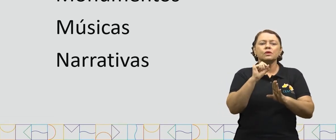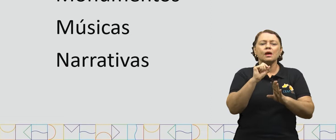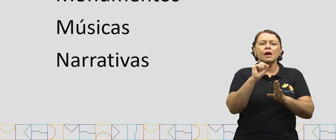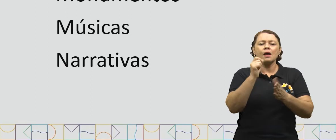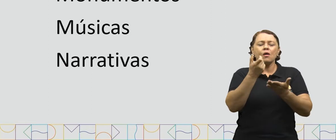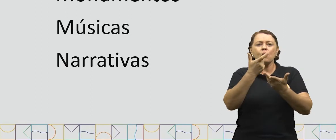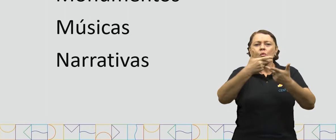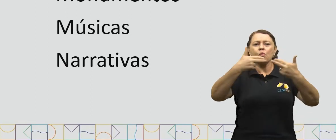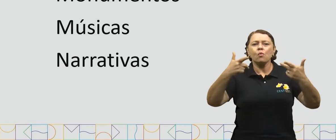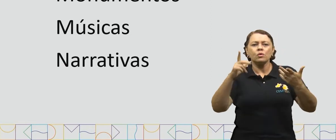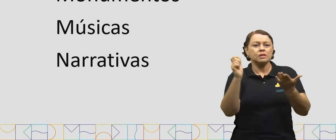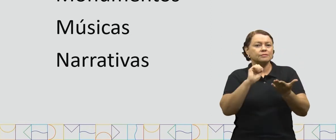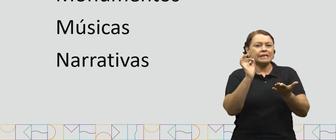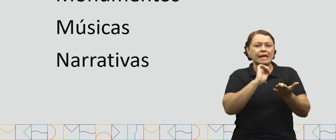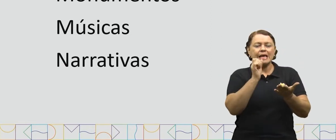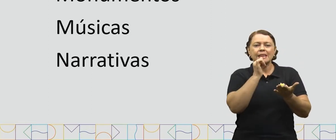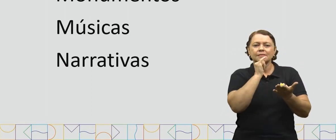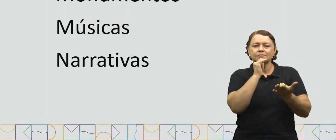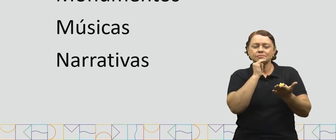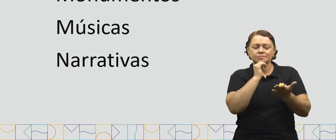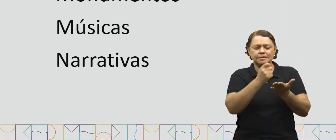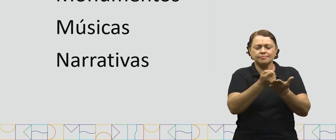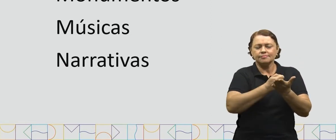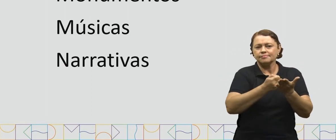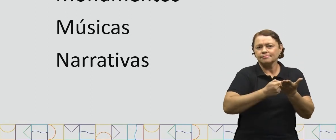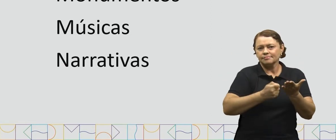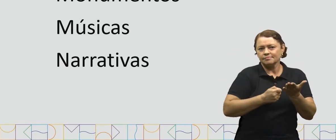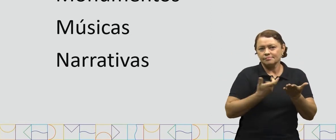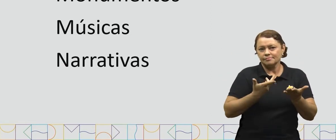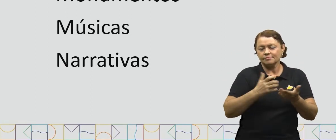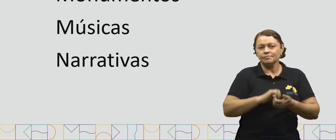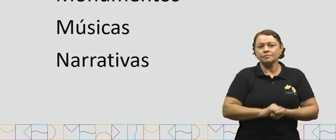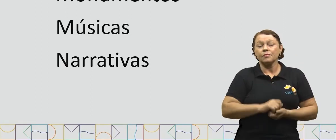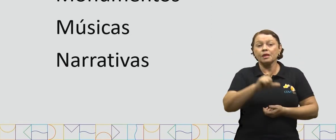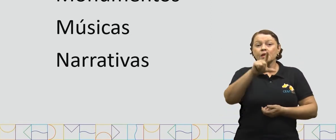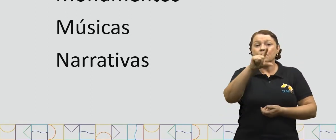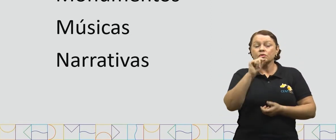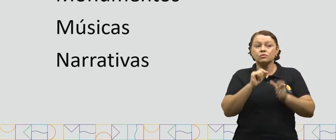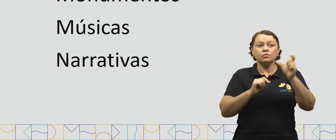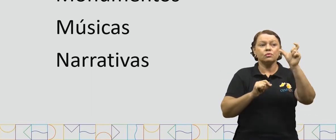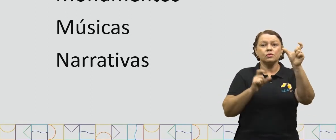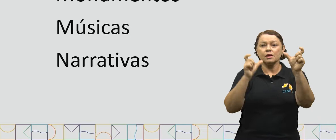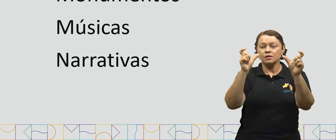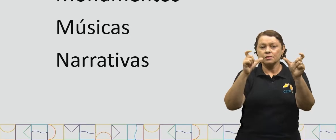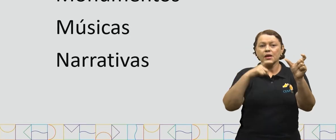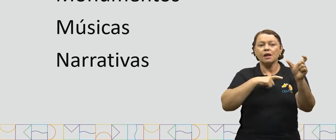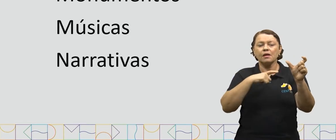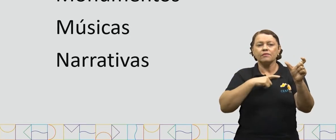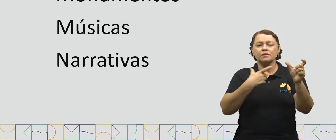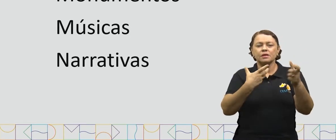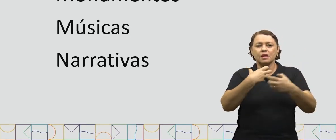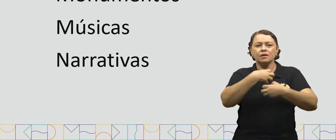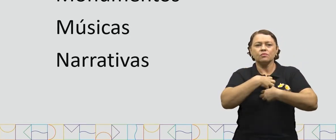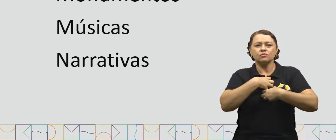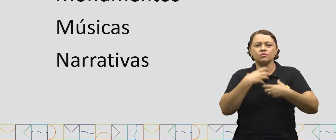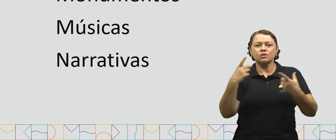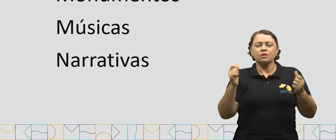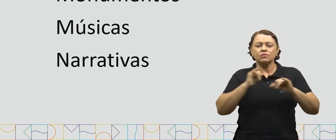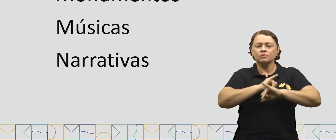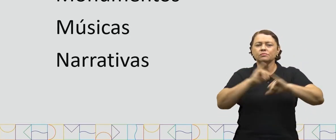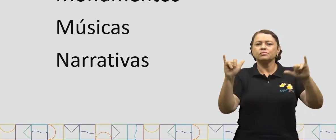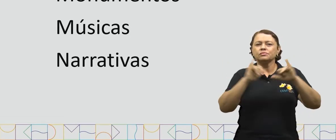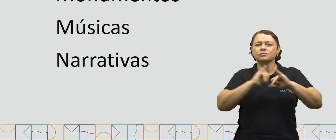não registrado na forma escrita. Sinalize as palavras que indicam formas de transmissão da tradição